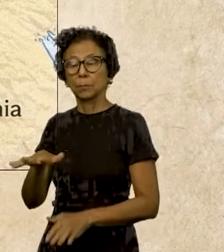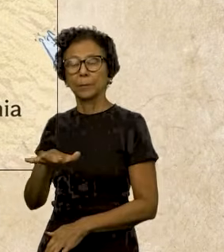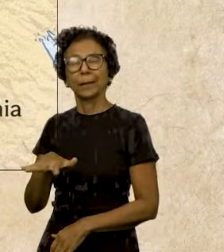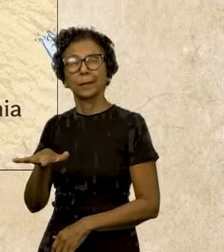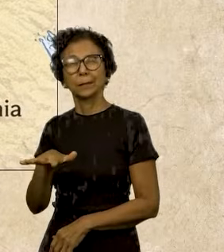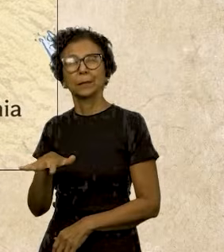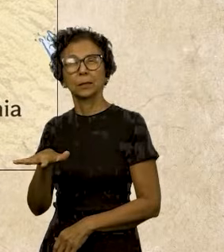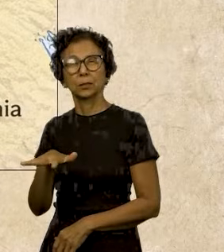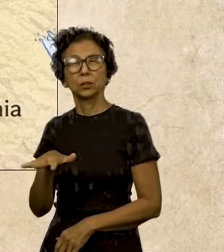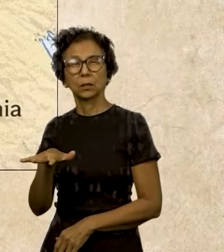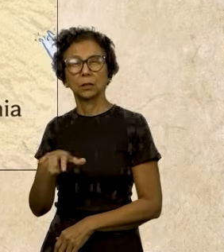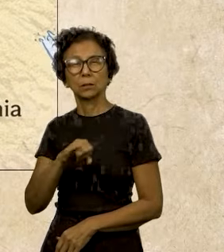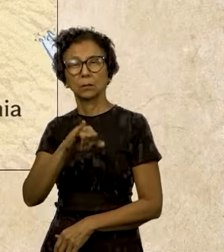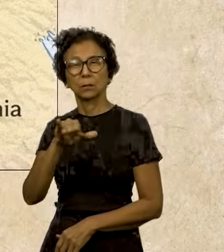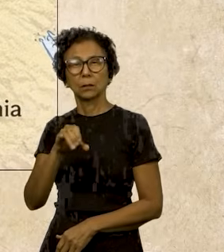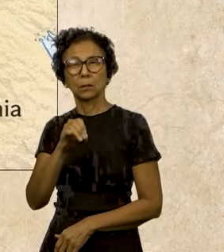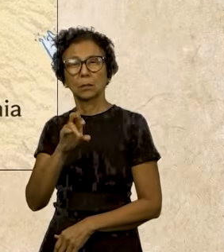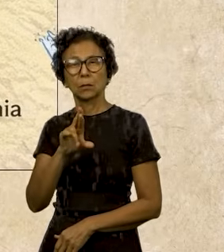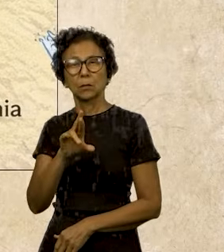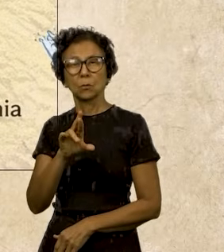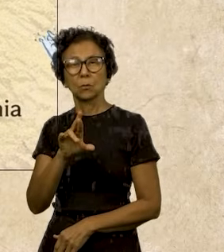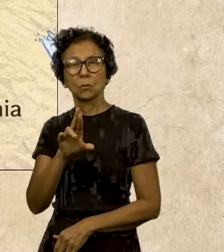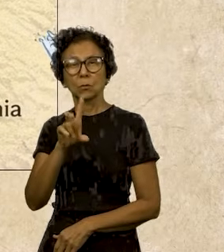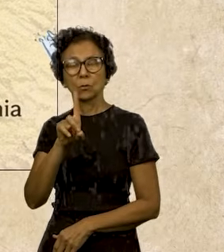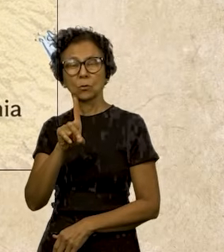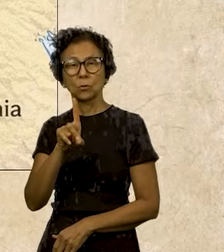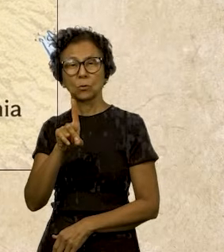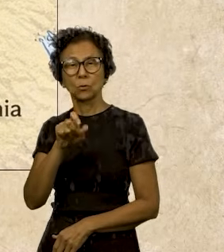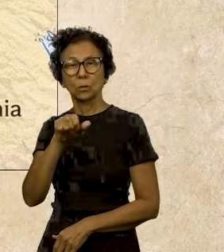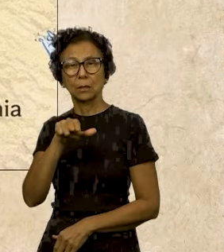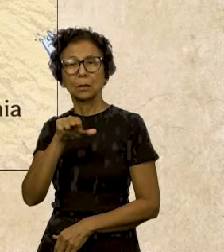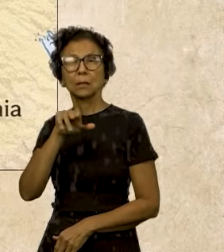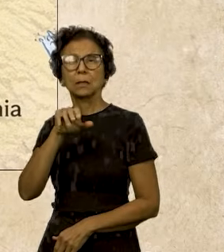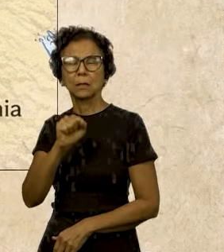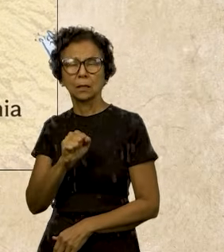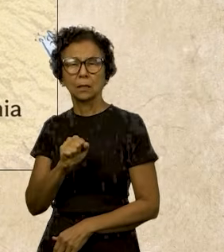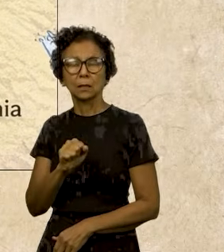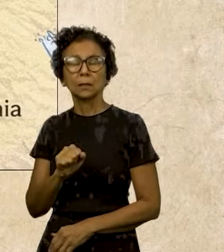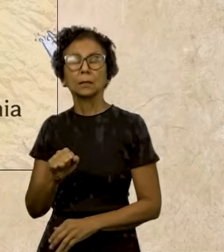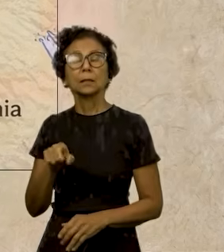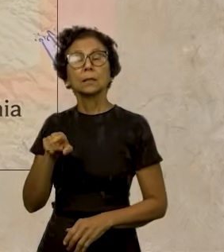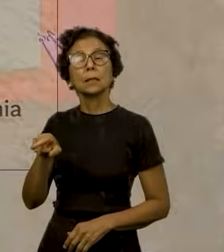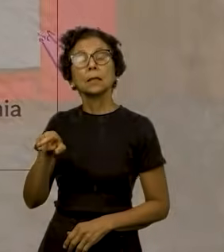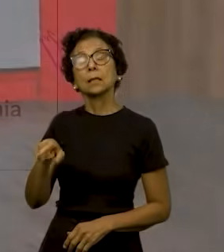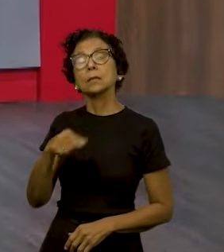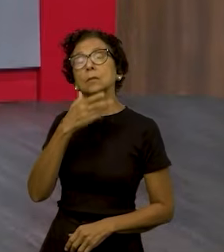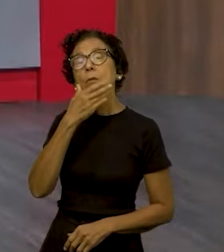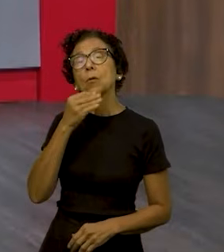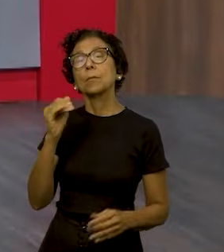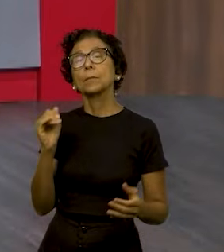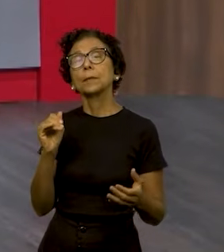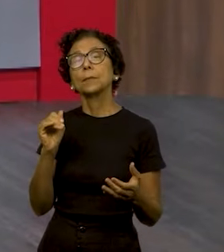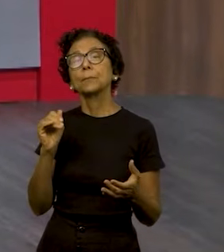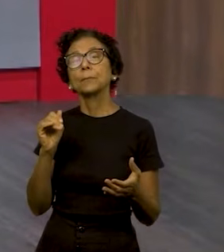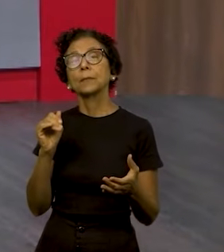perto da Jordânia hoje, mas ele era casado